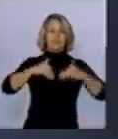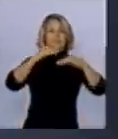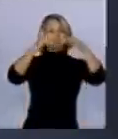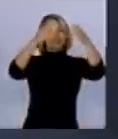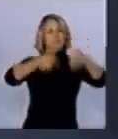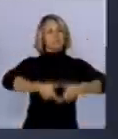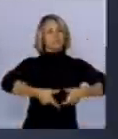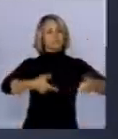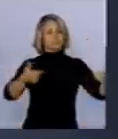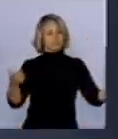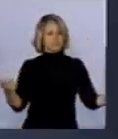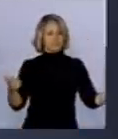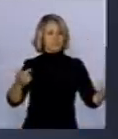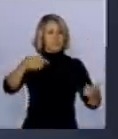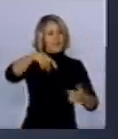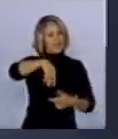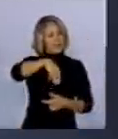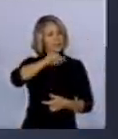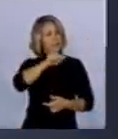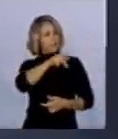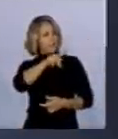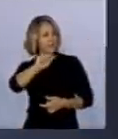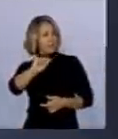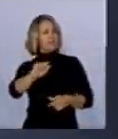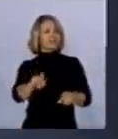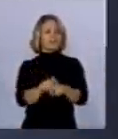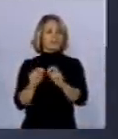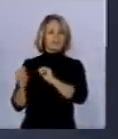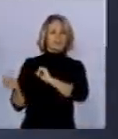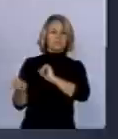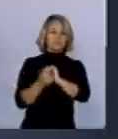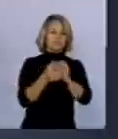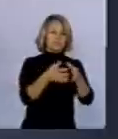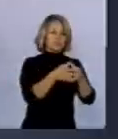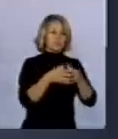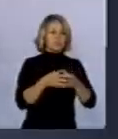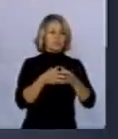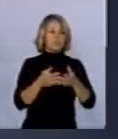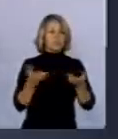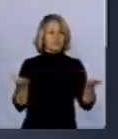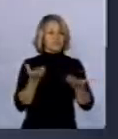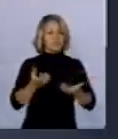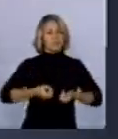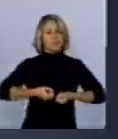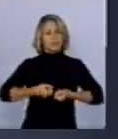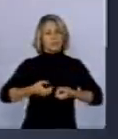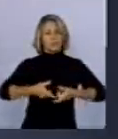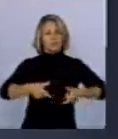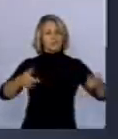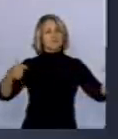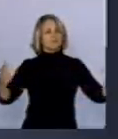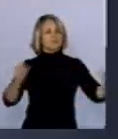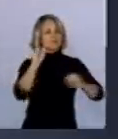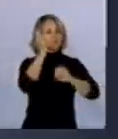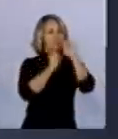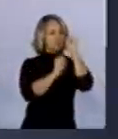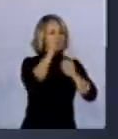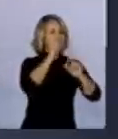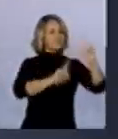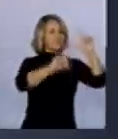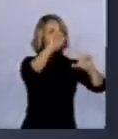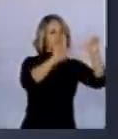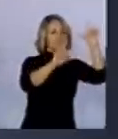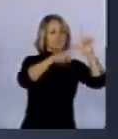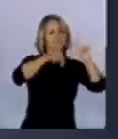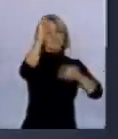mercado a MPA é apreciadora das medidas que viabilizaram o crescimento da indústria audiovisual brasileira em especial incentivo a